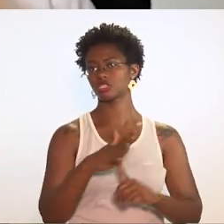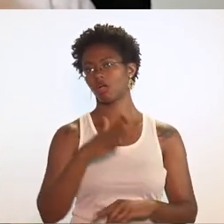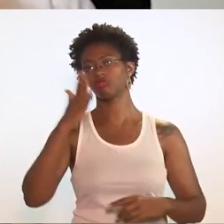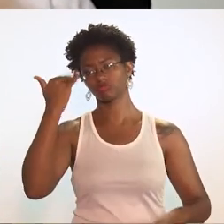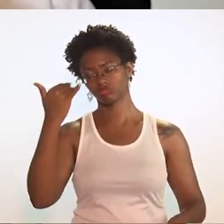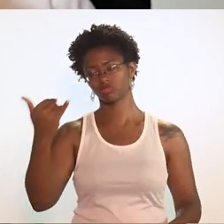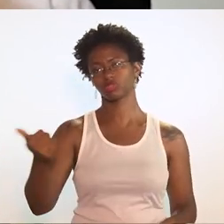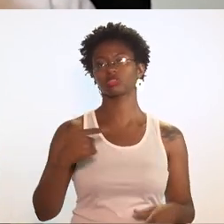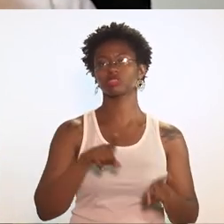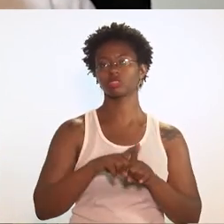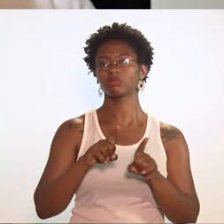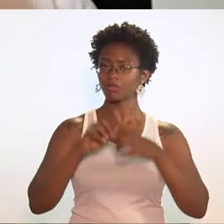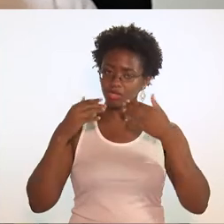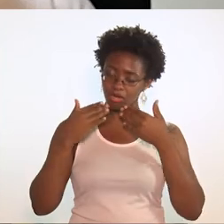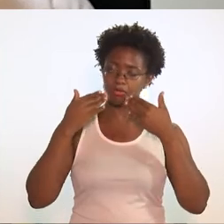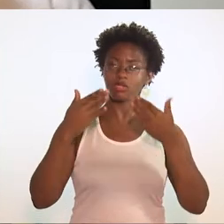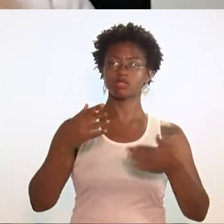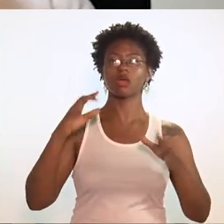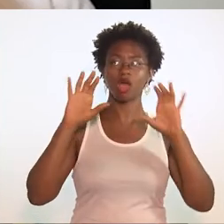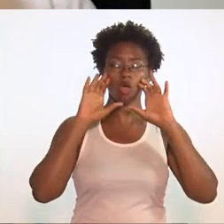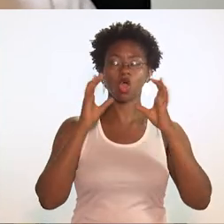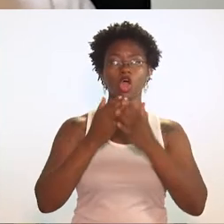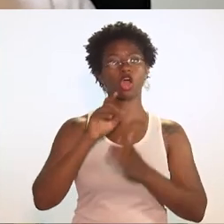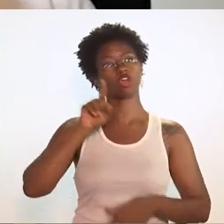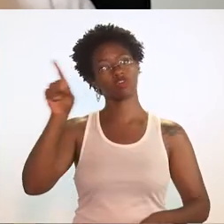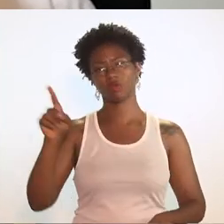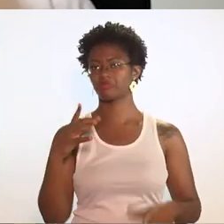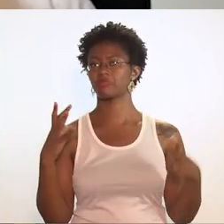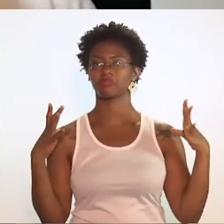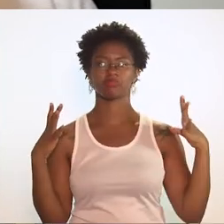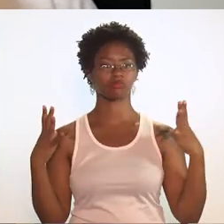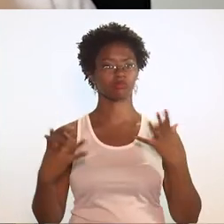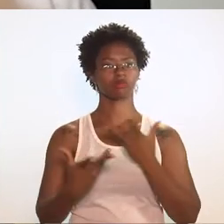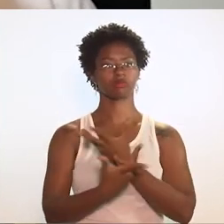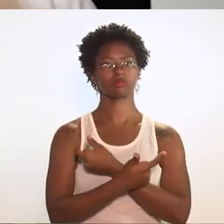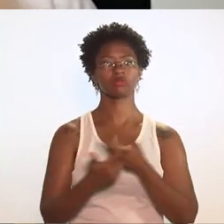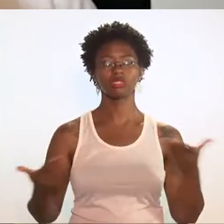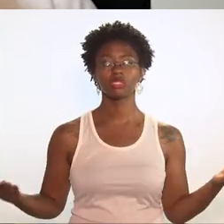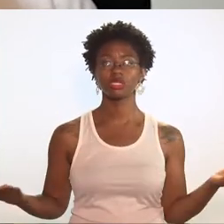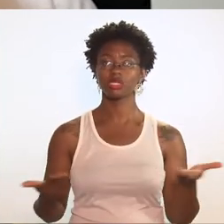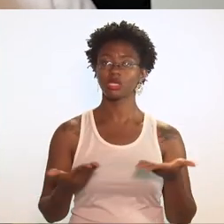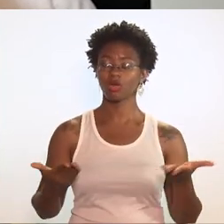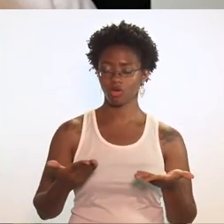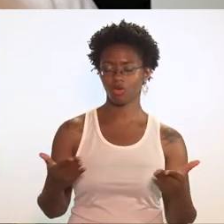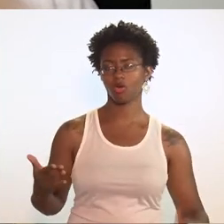como um case de sucesso e apresentando lá no Congresso. Foi, assim,